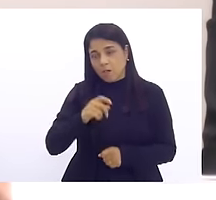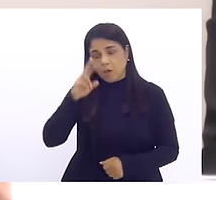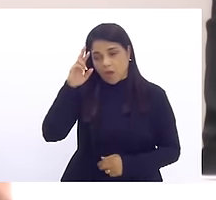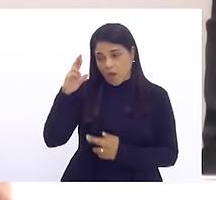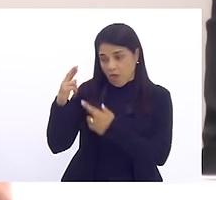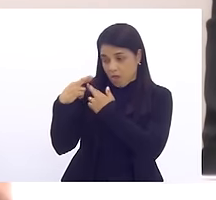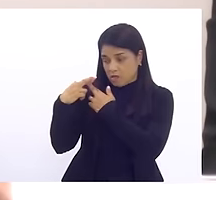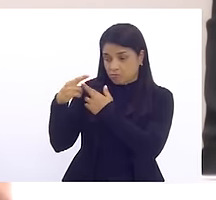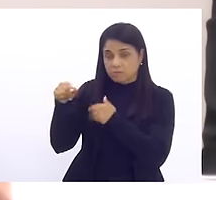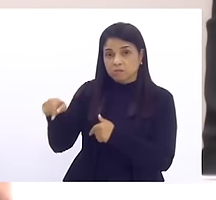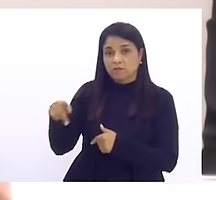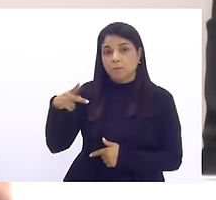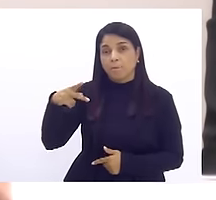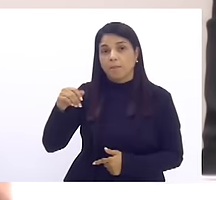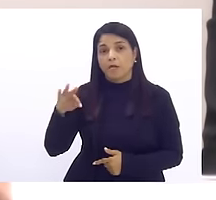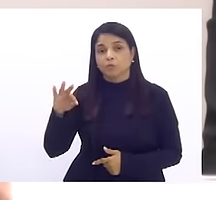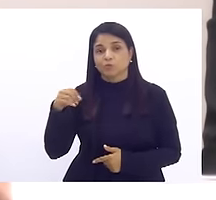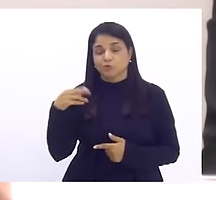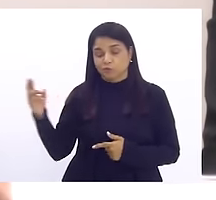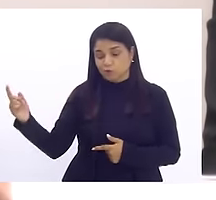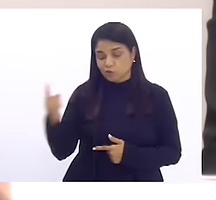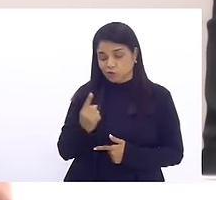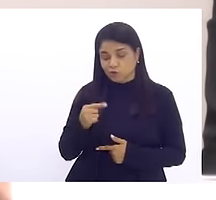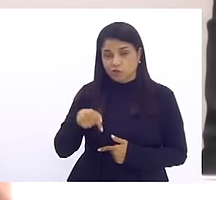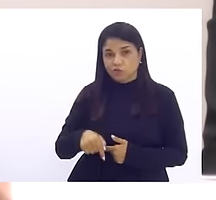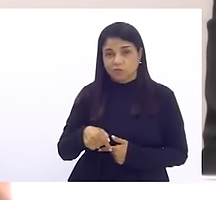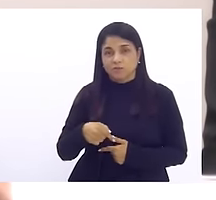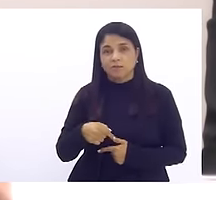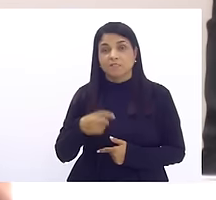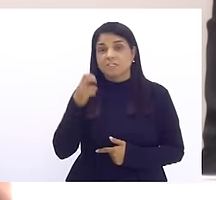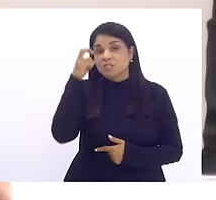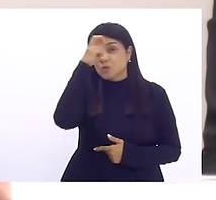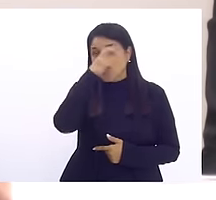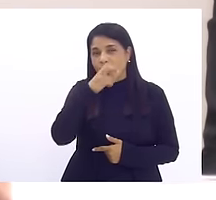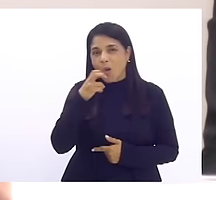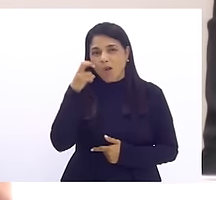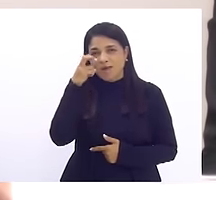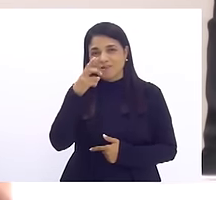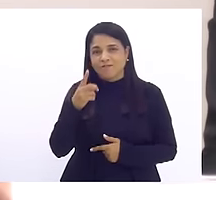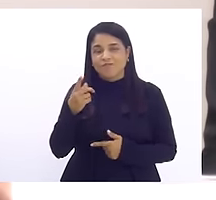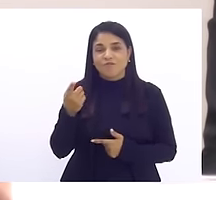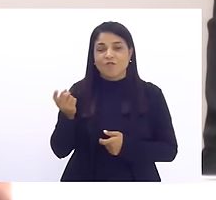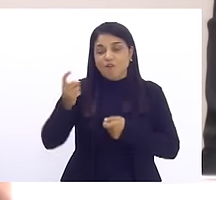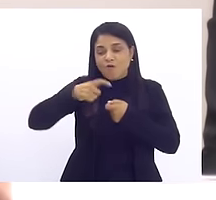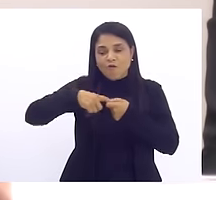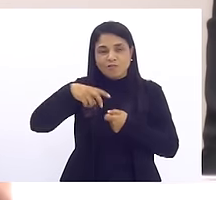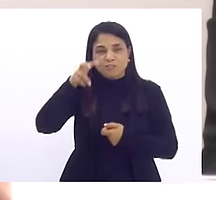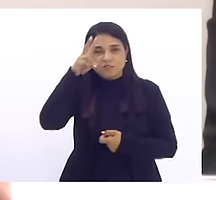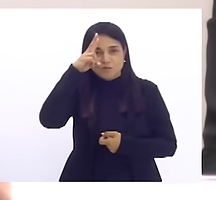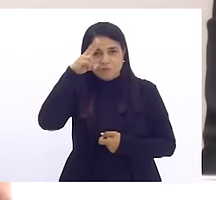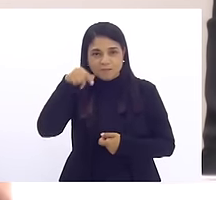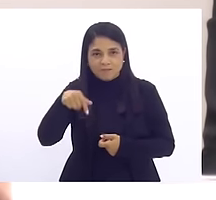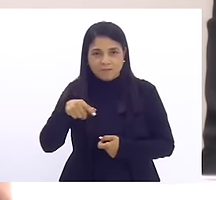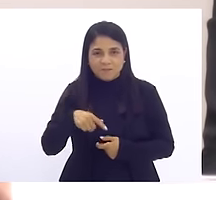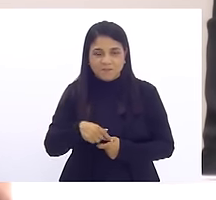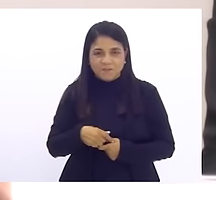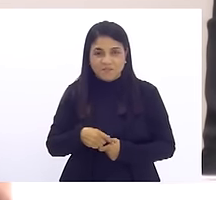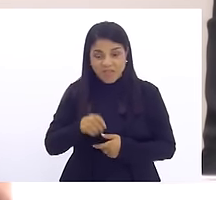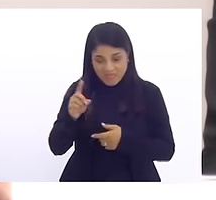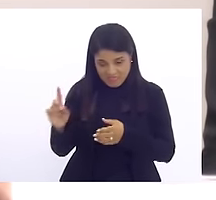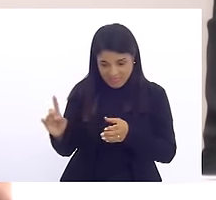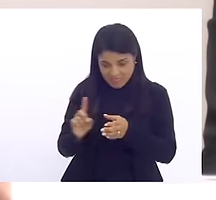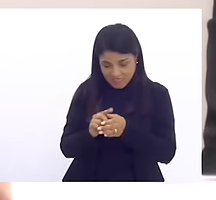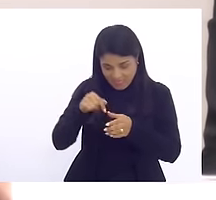cinco horas e dizer na volta segunda volta segunda e quem tava dentro do pátio não era